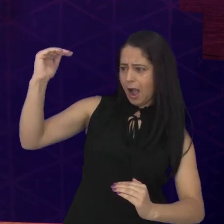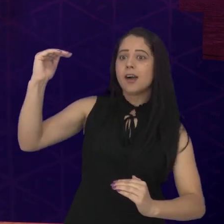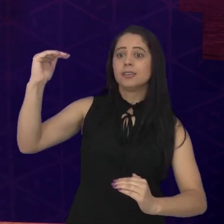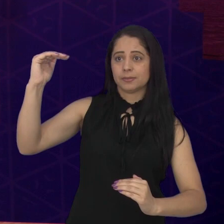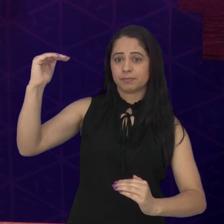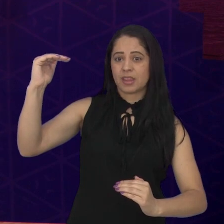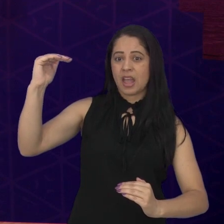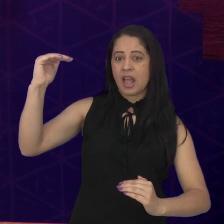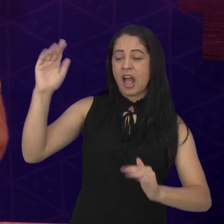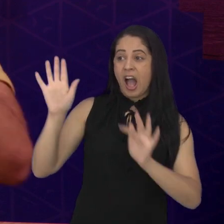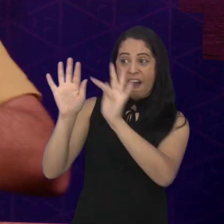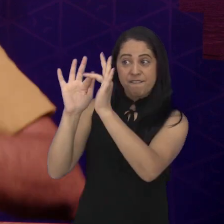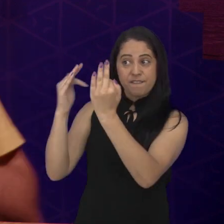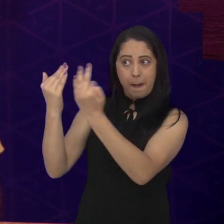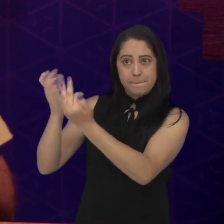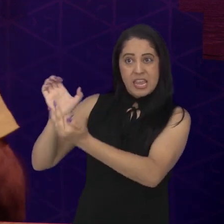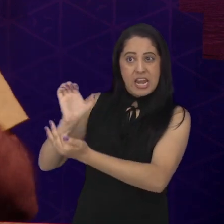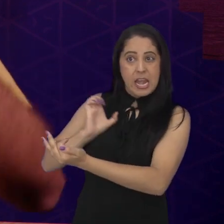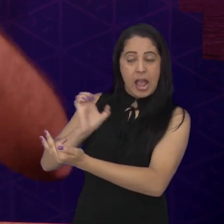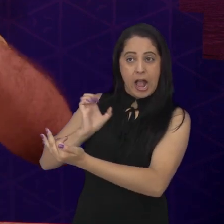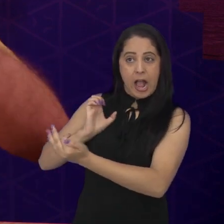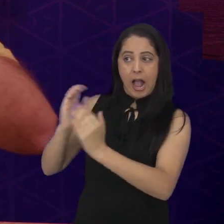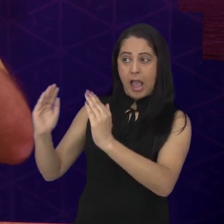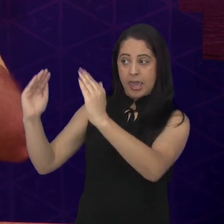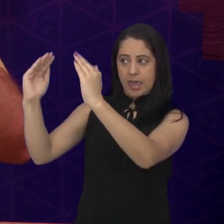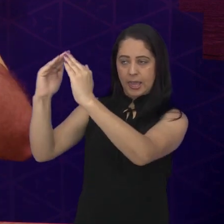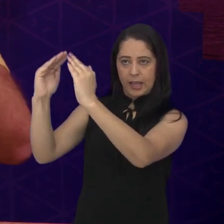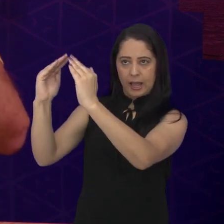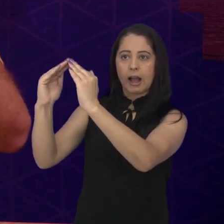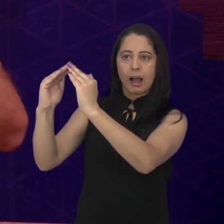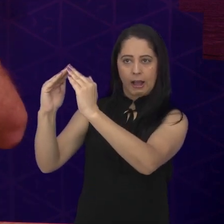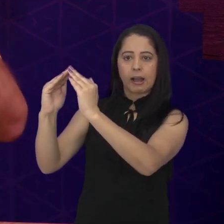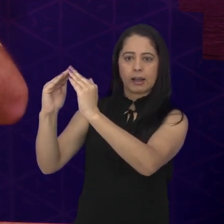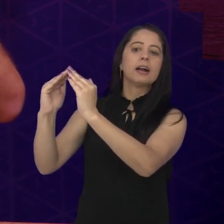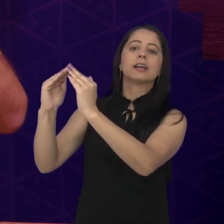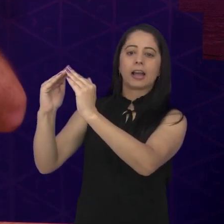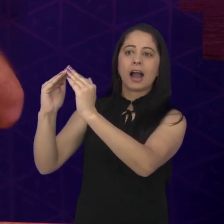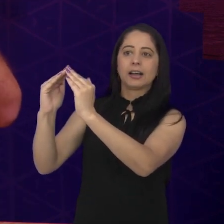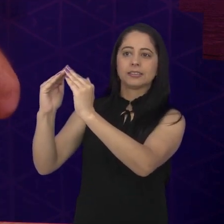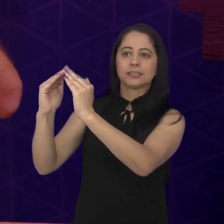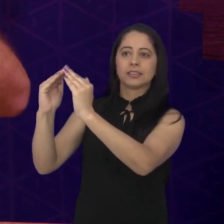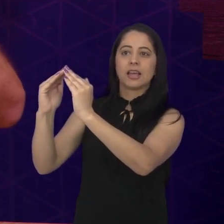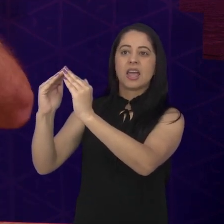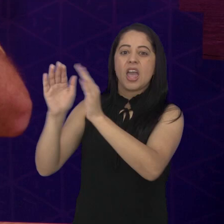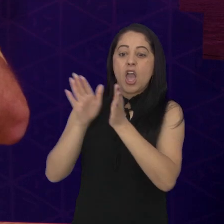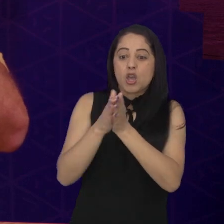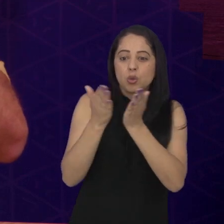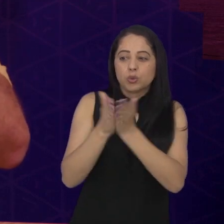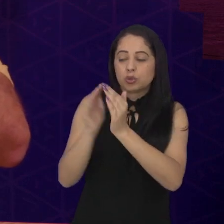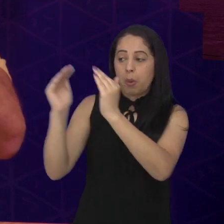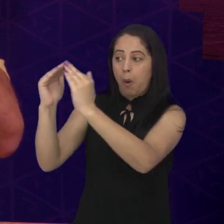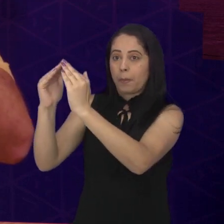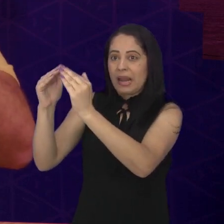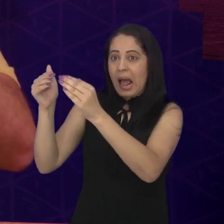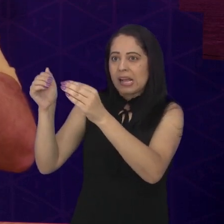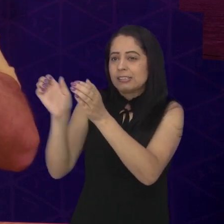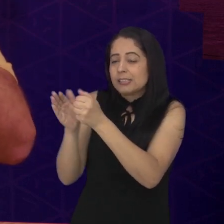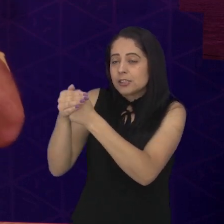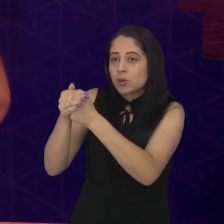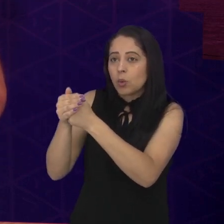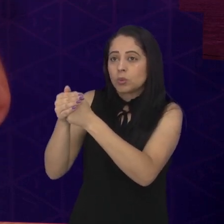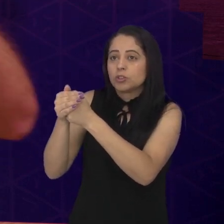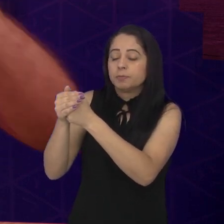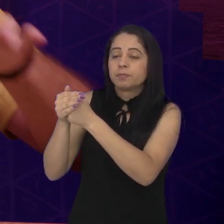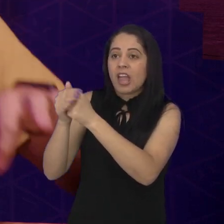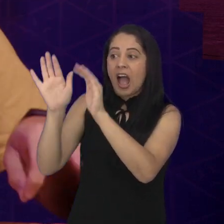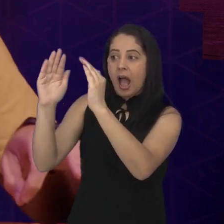embaixo, a outra tá muito em cima, né? Quando eles estão lá escondidos na sala do casal, eles vão lá saindo,